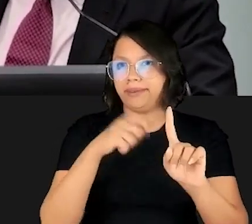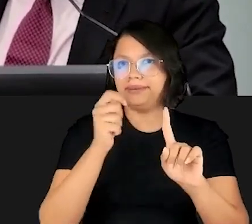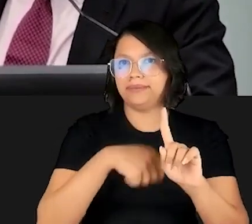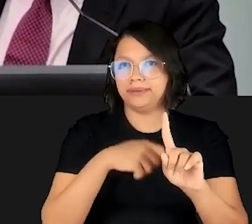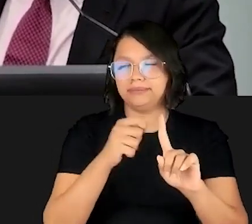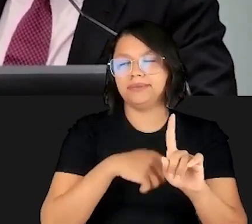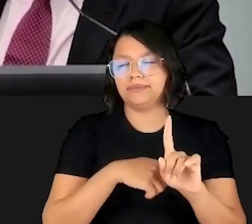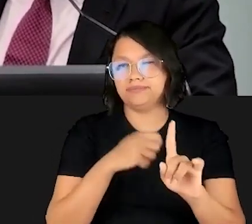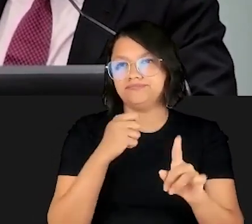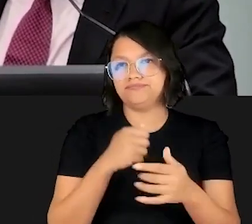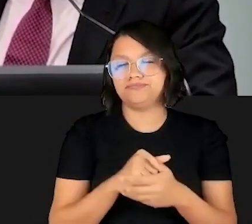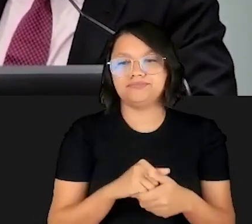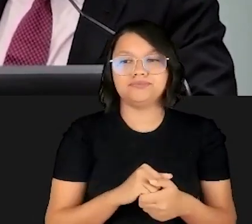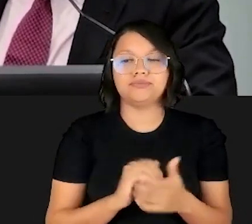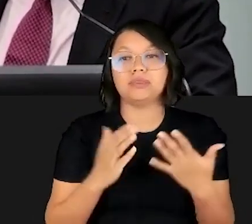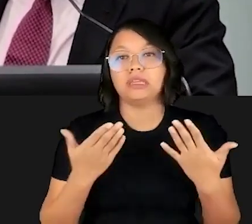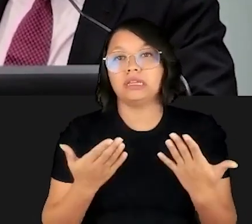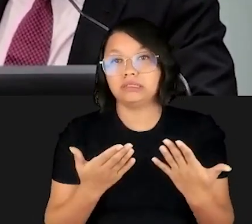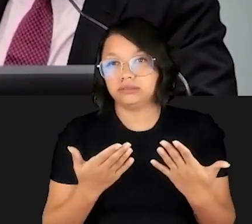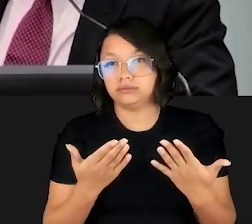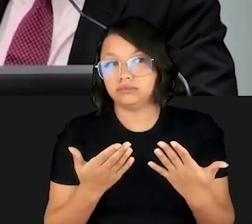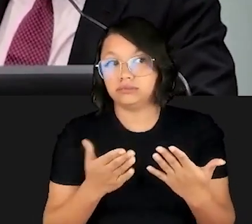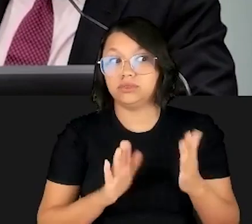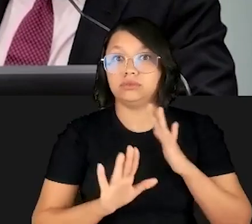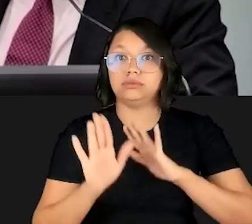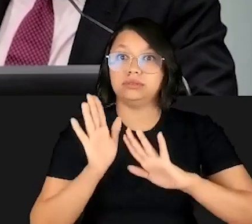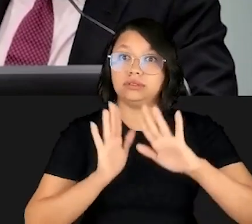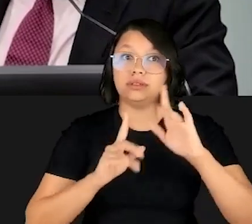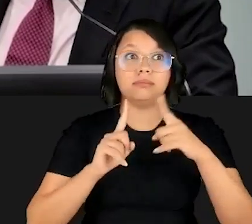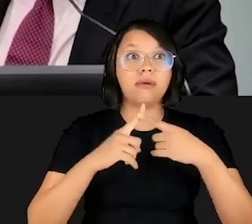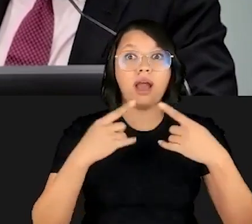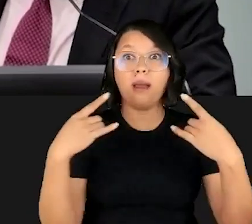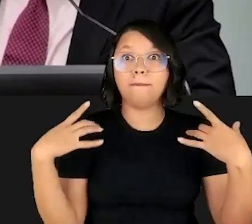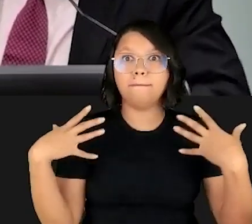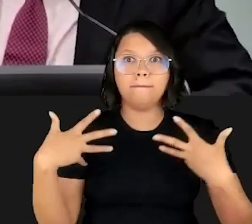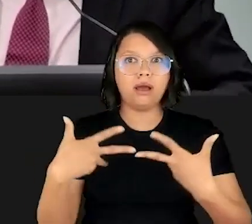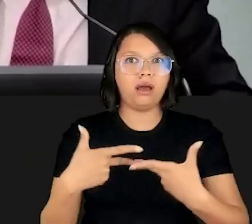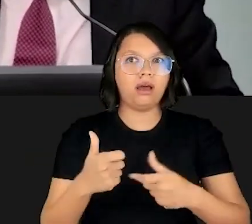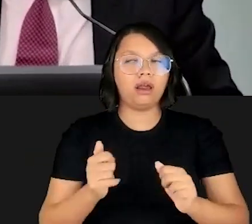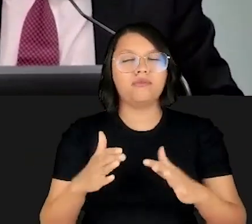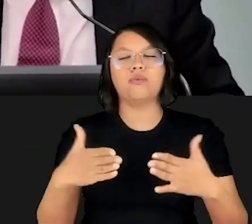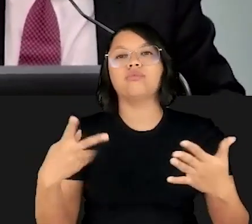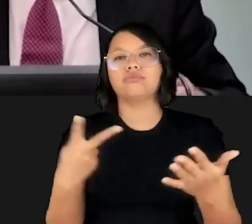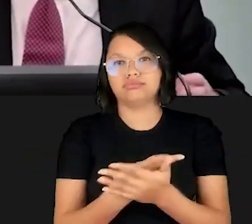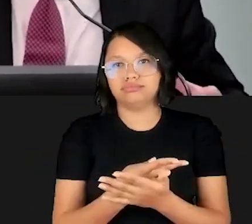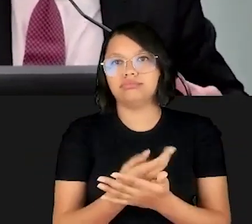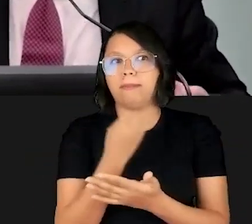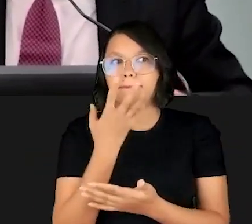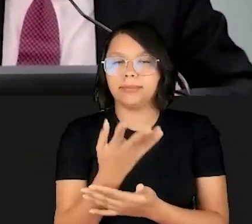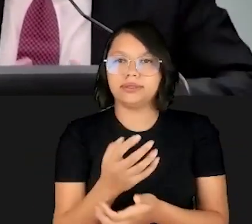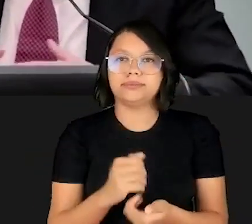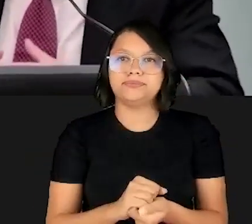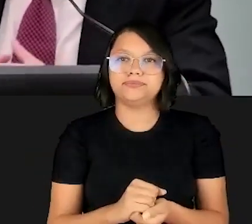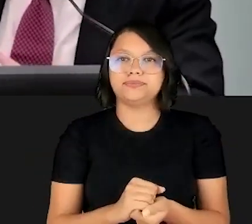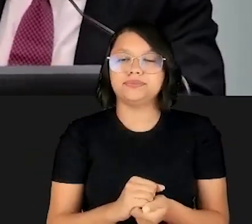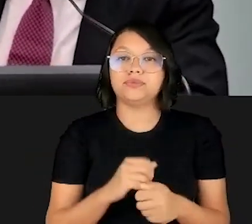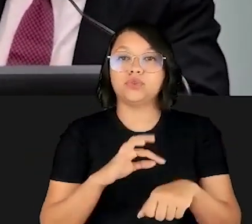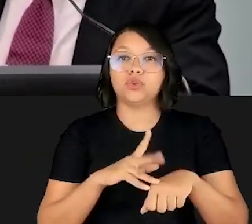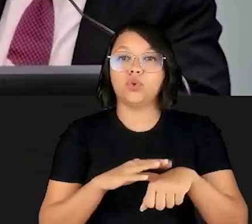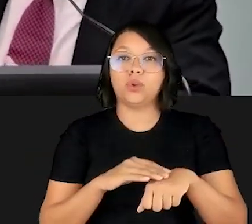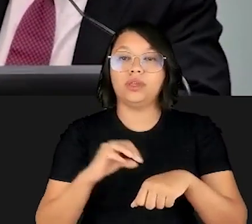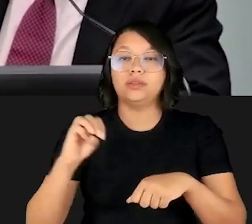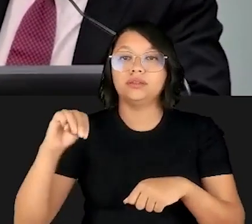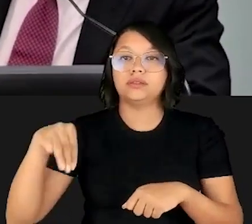produto. Então, há que tomar cuidado. Mas é maravilhoso quando funciona. Então, temos uma doença, melanoma, tumor de